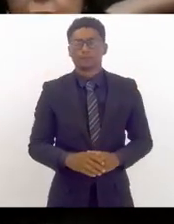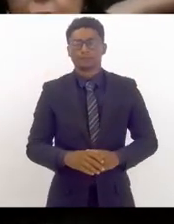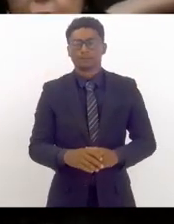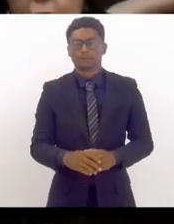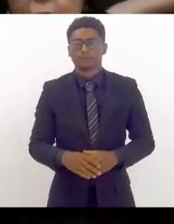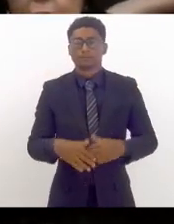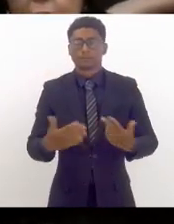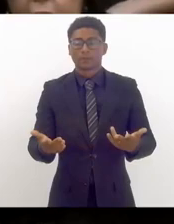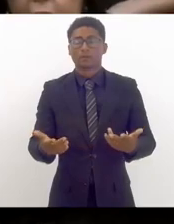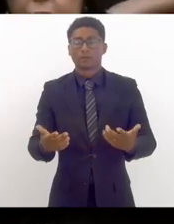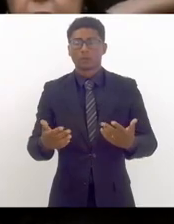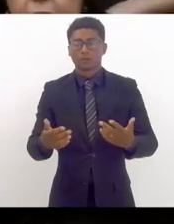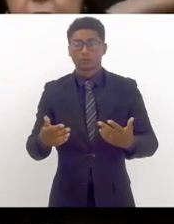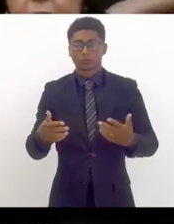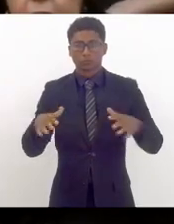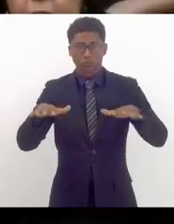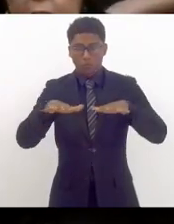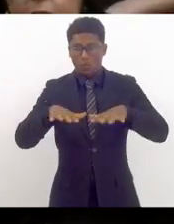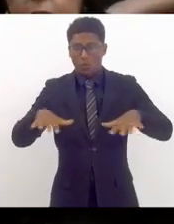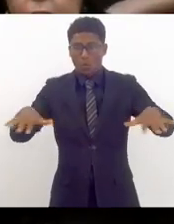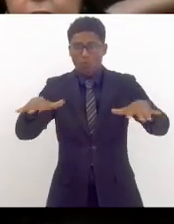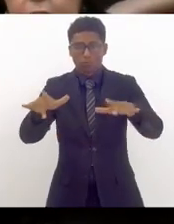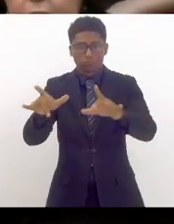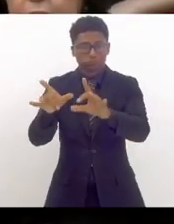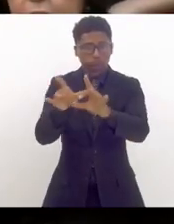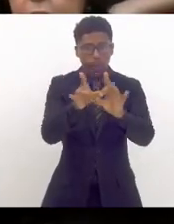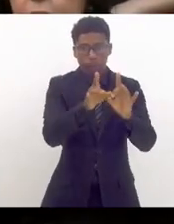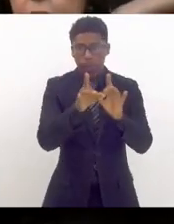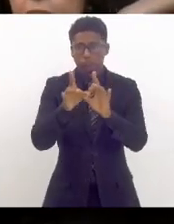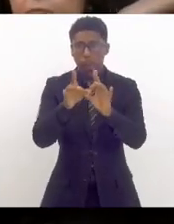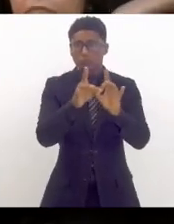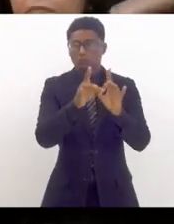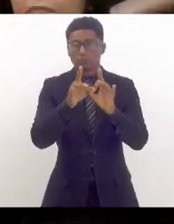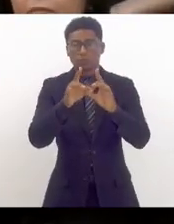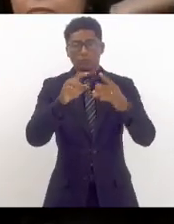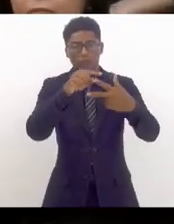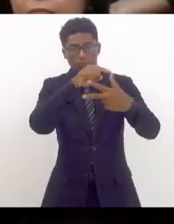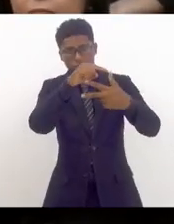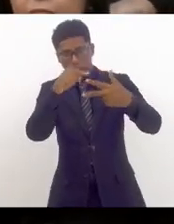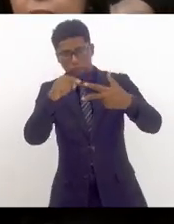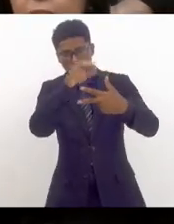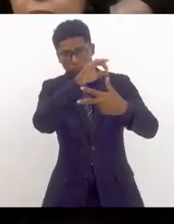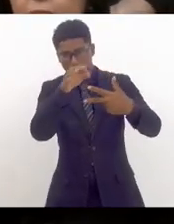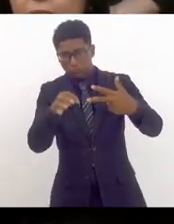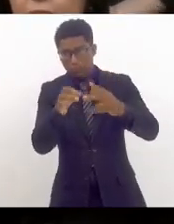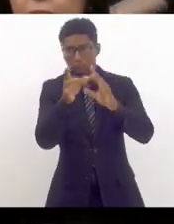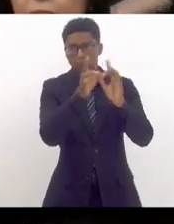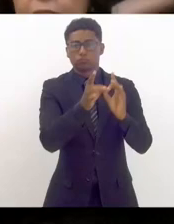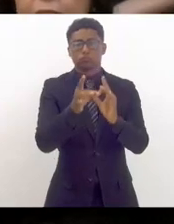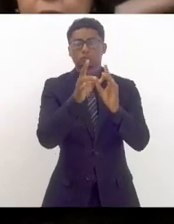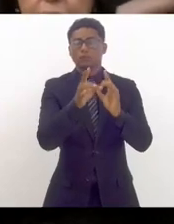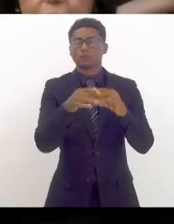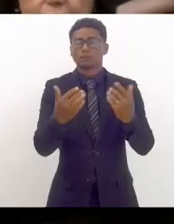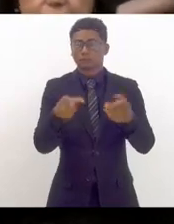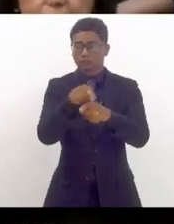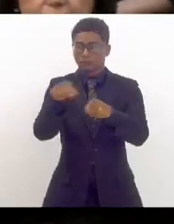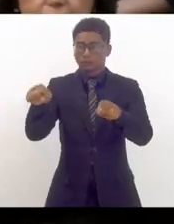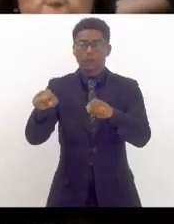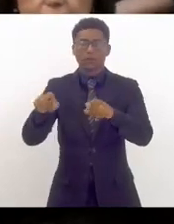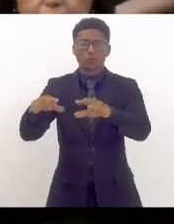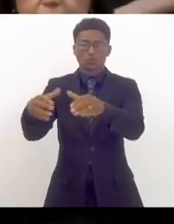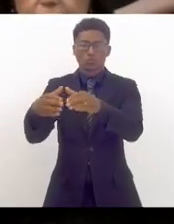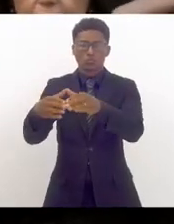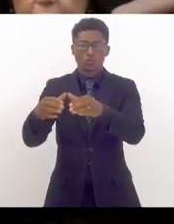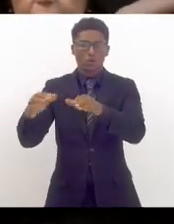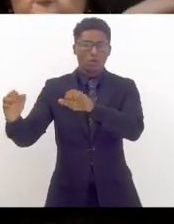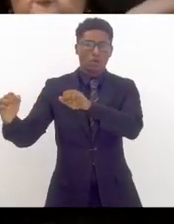se uniram e derrotaram o golpismo, derrotaram o atentado à democracia.